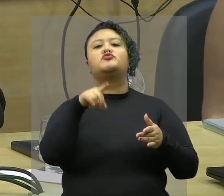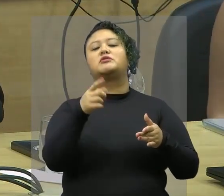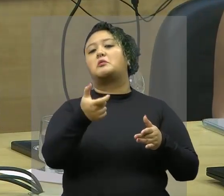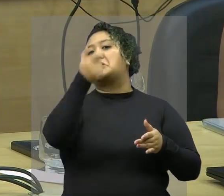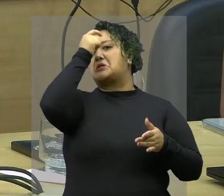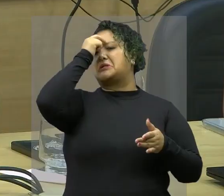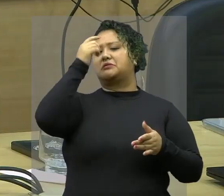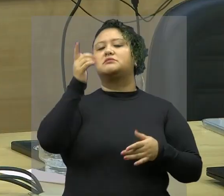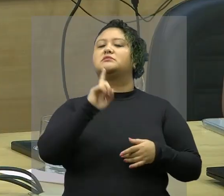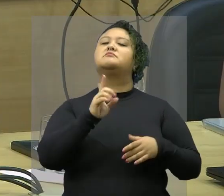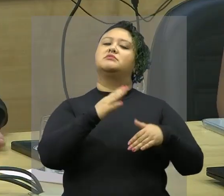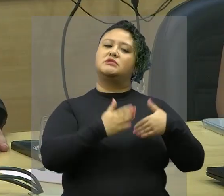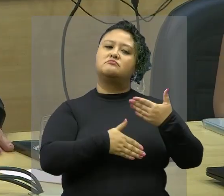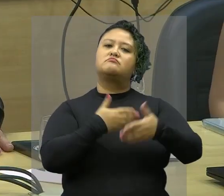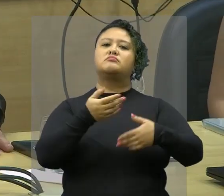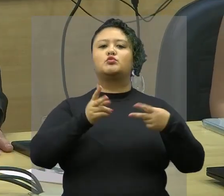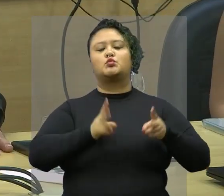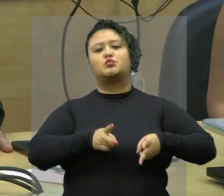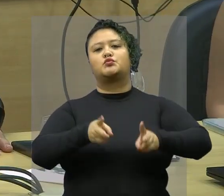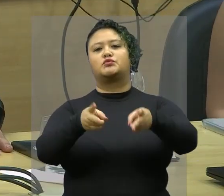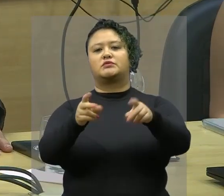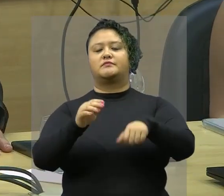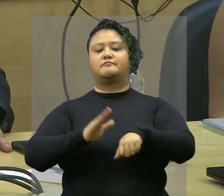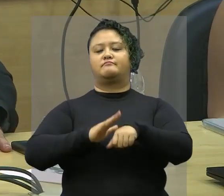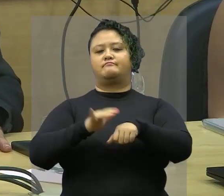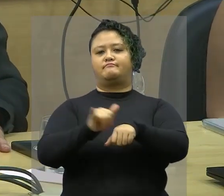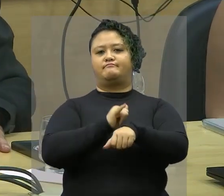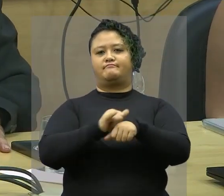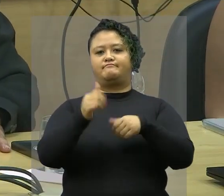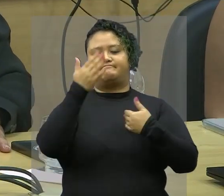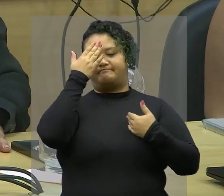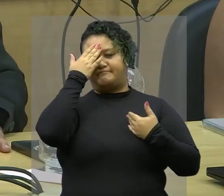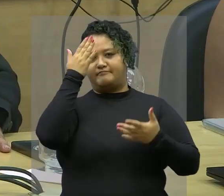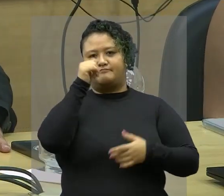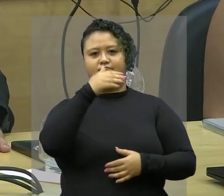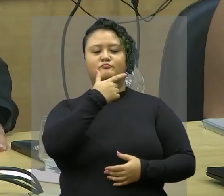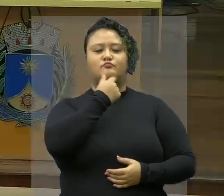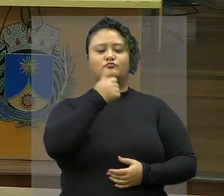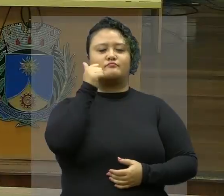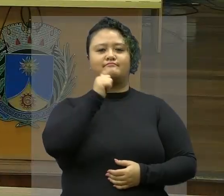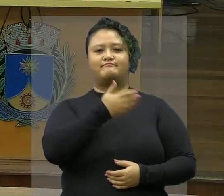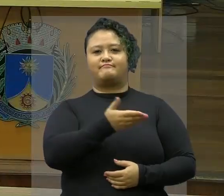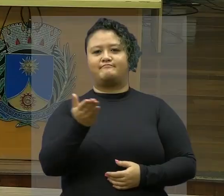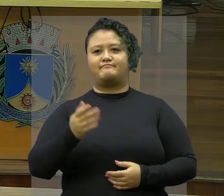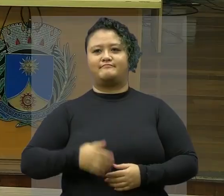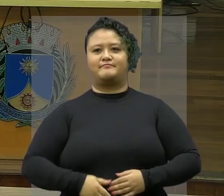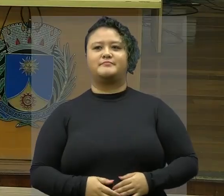que a gente dê sequência às nossas ações. Obrigado a todas e todos.